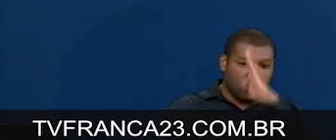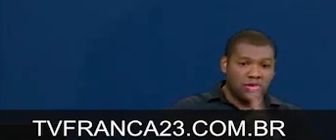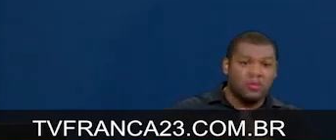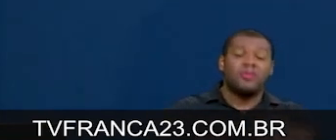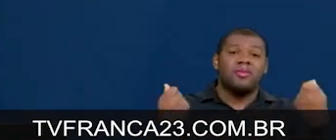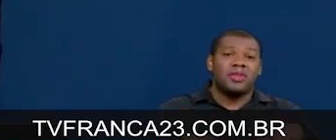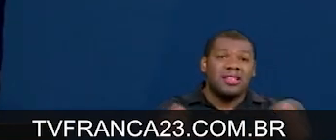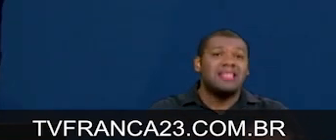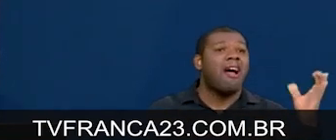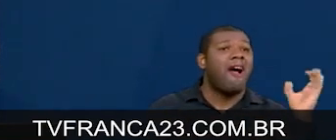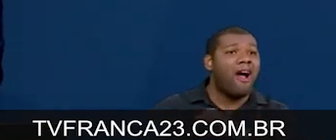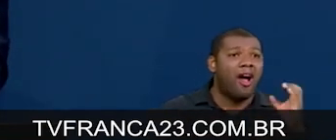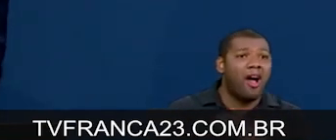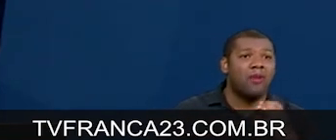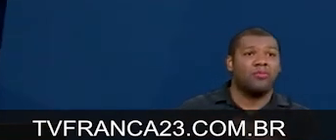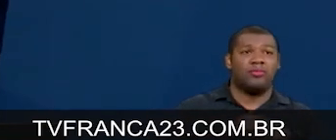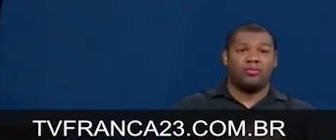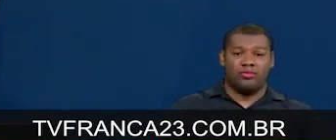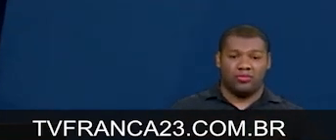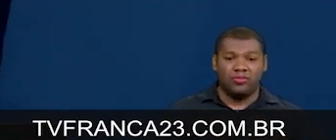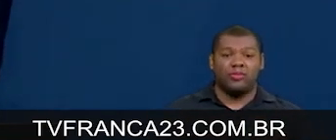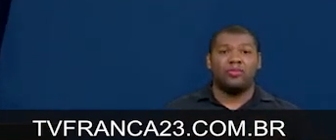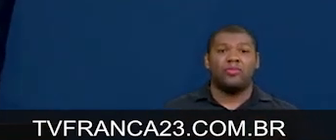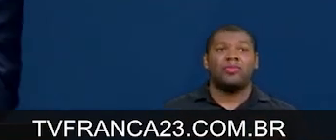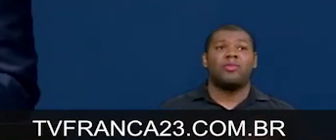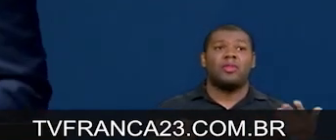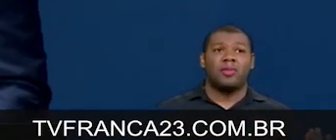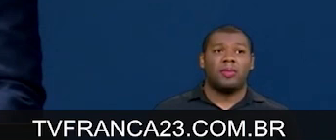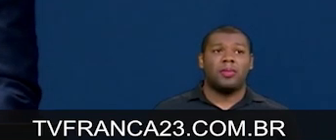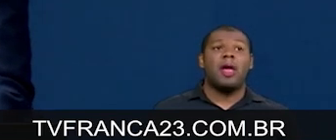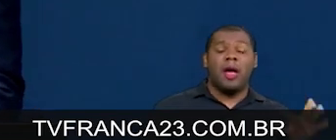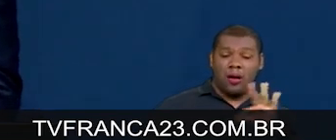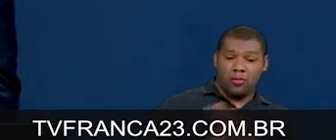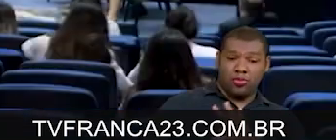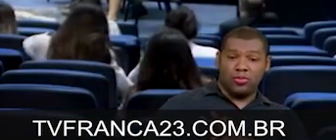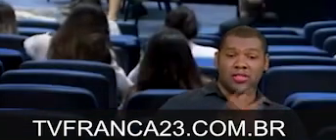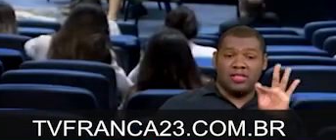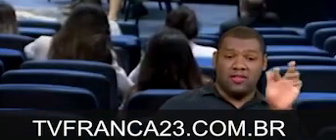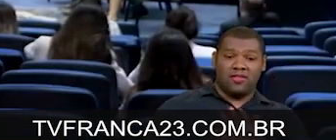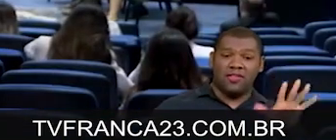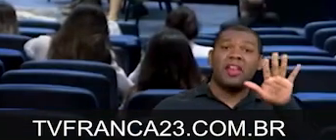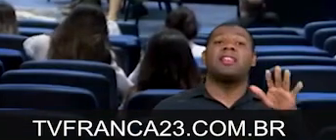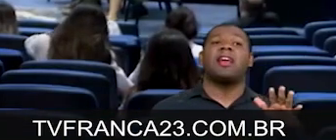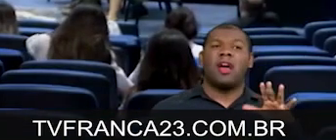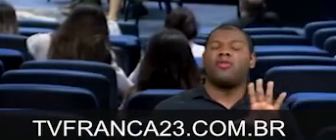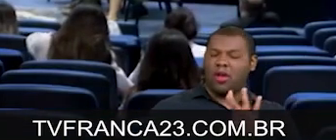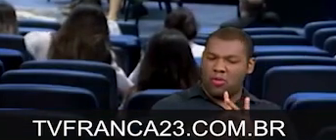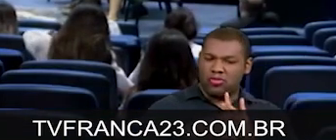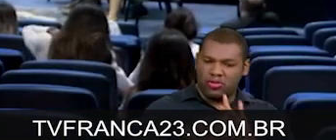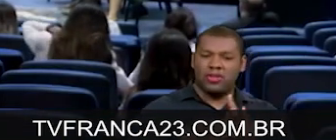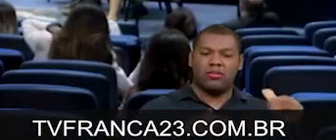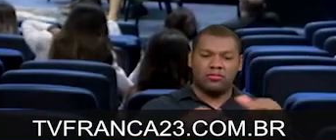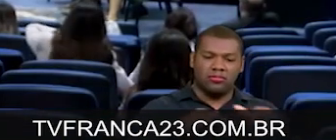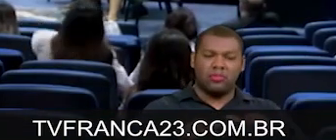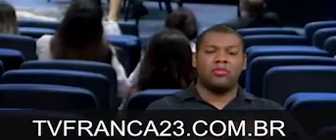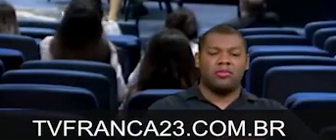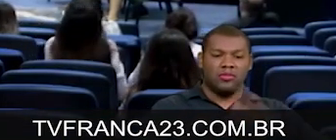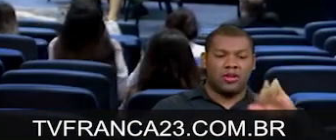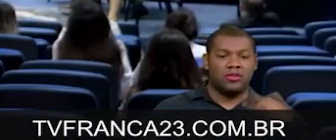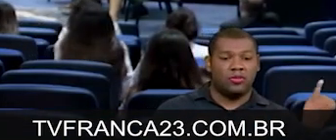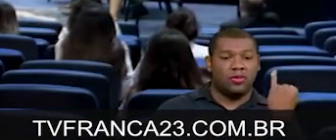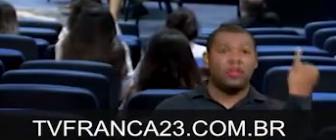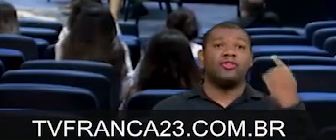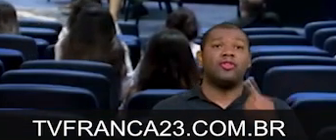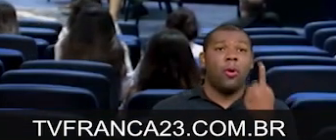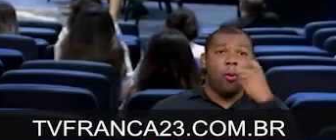passa diretamente pelo nosso maior parceiro, que é a Polícia Federal. Em um ano, a operação da Polícia Federal